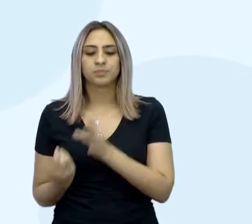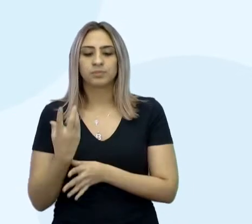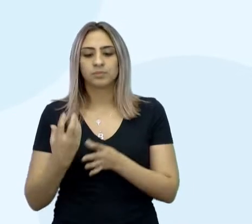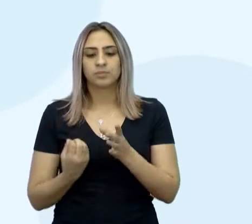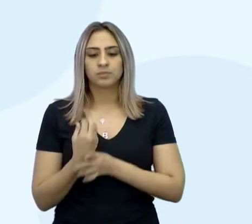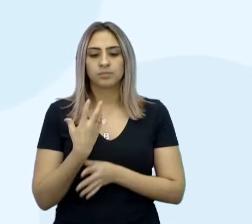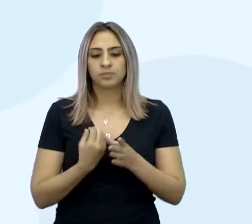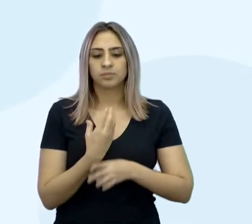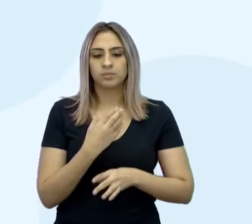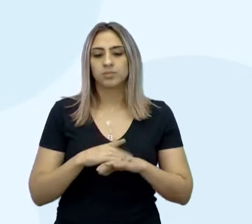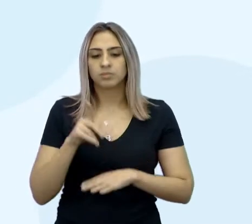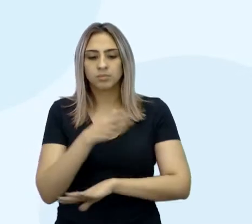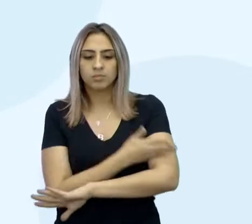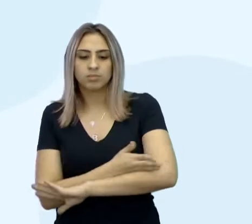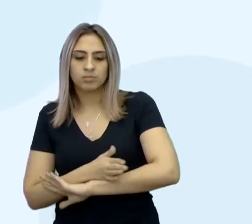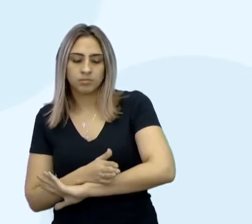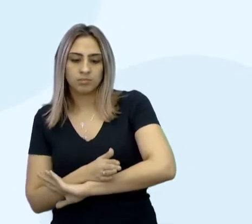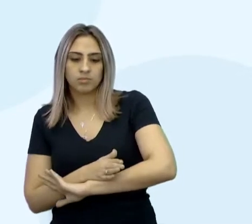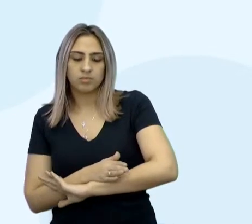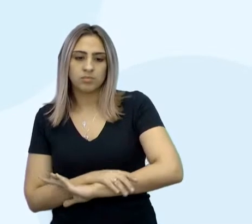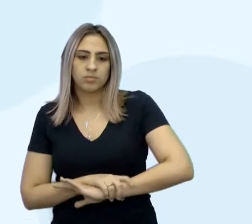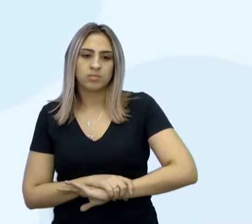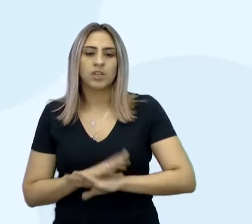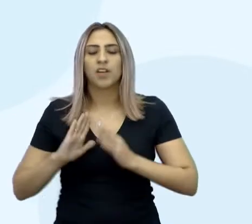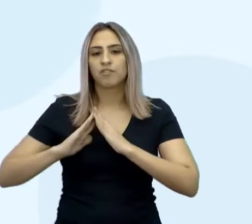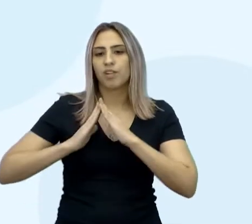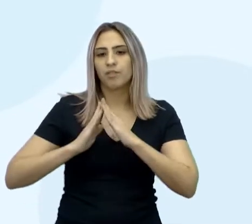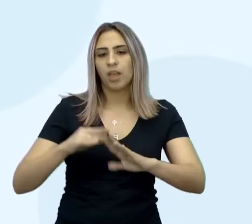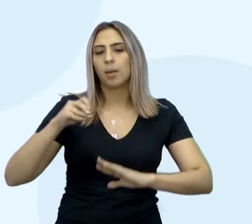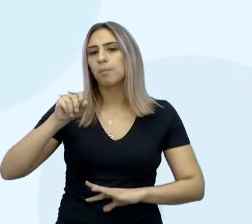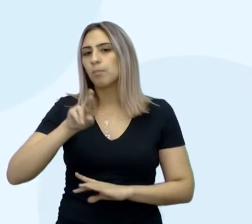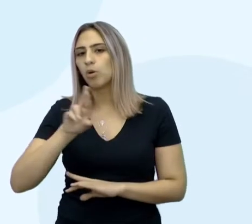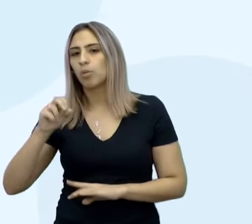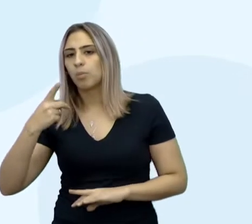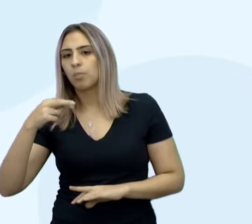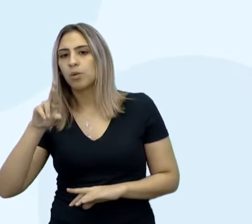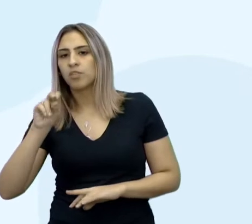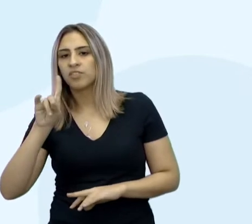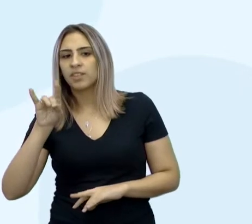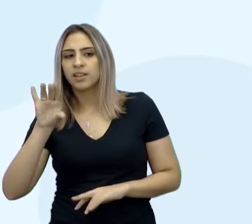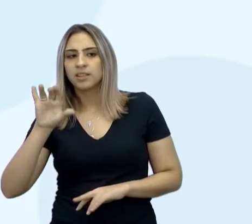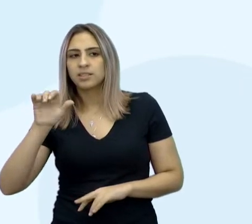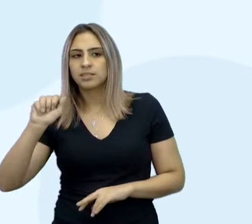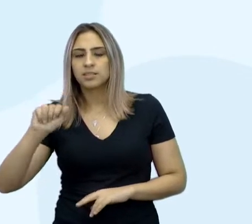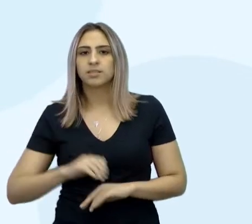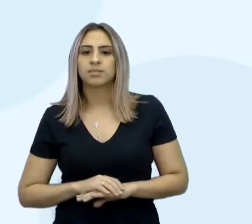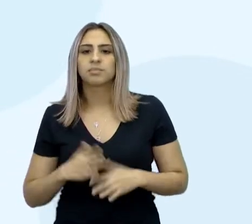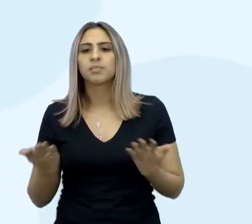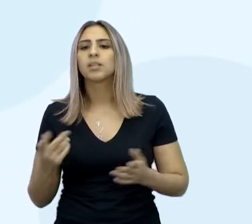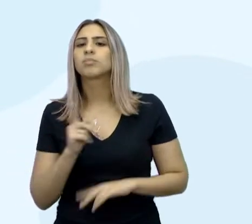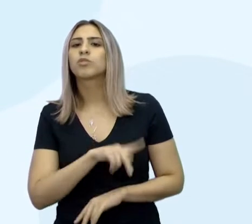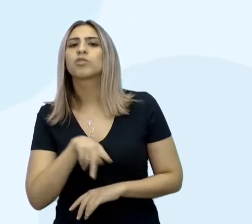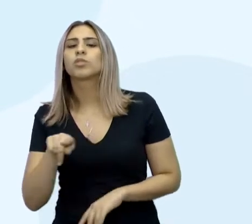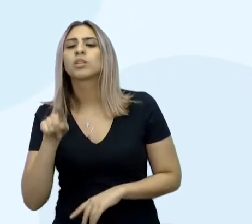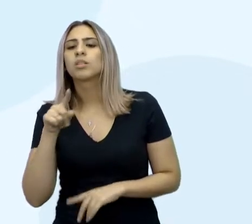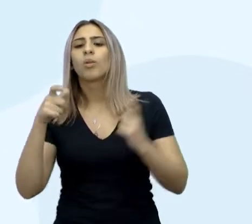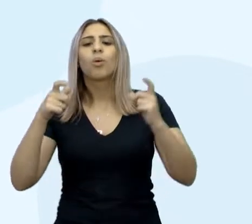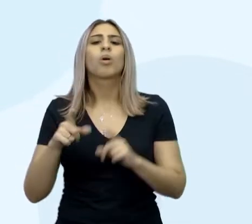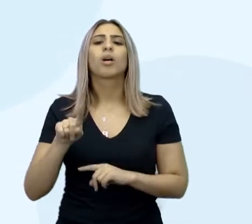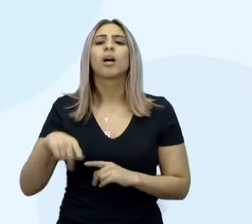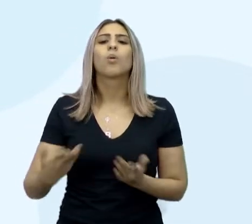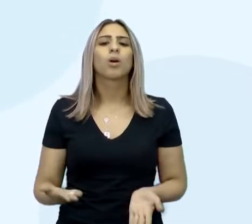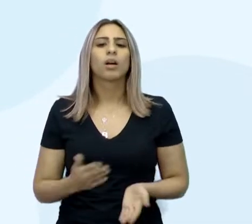né, que iniciaram a favela do Morro da Providência. Mas, professor, que cortiço é